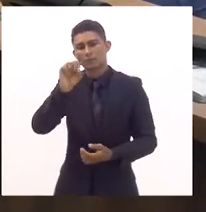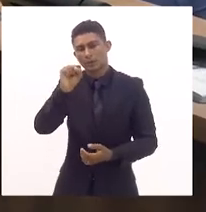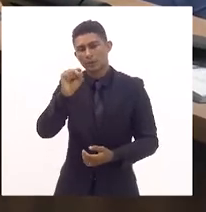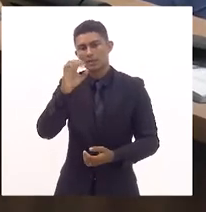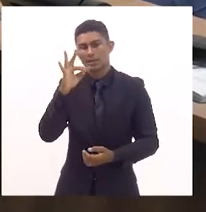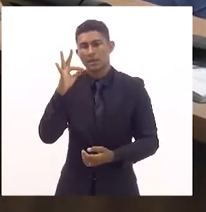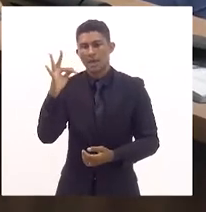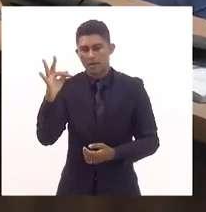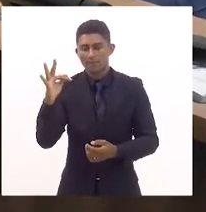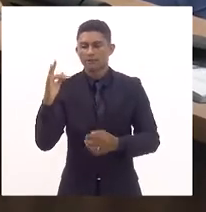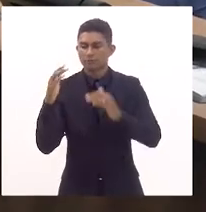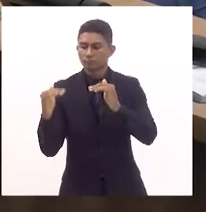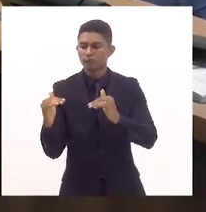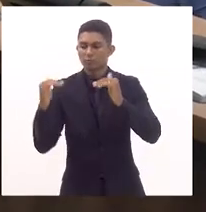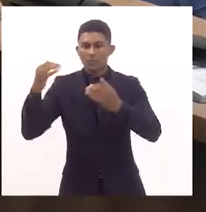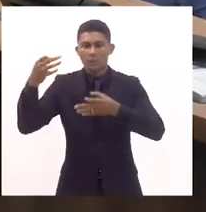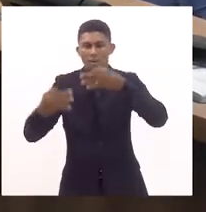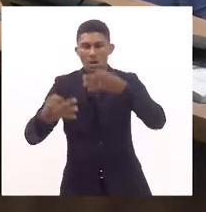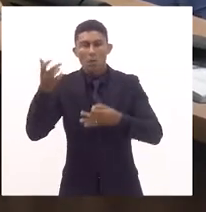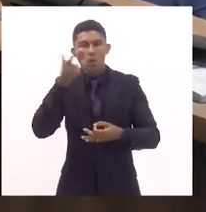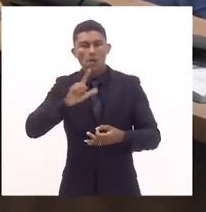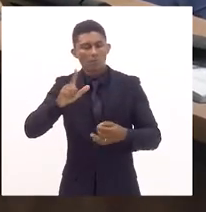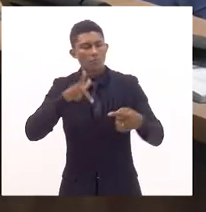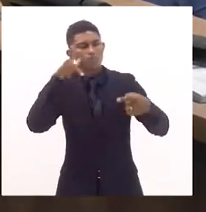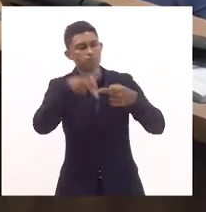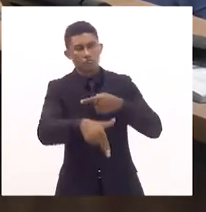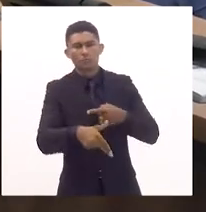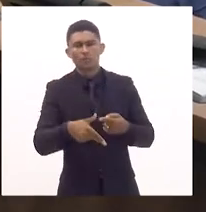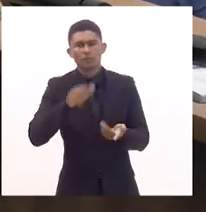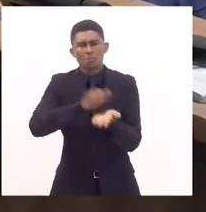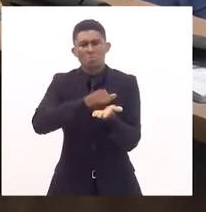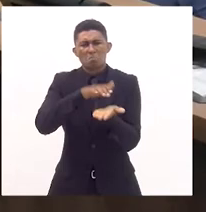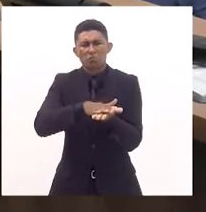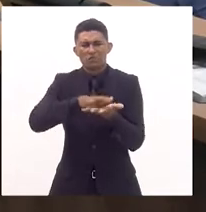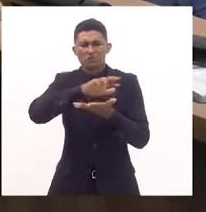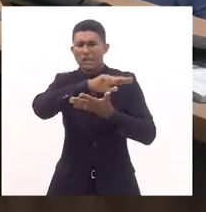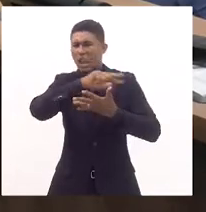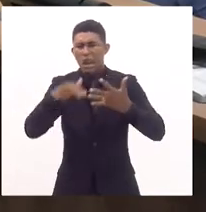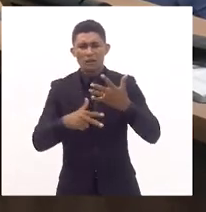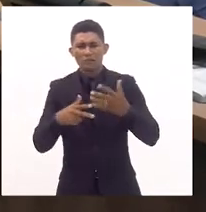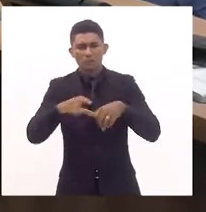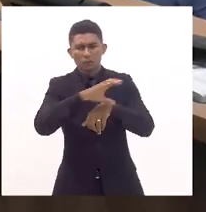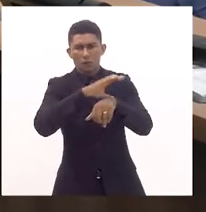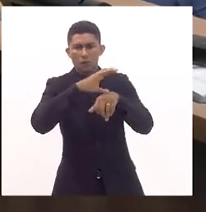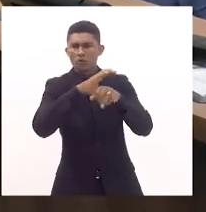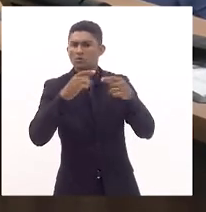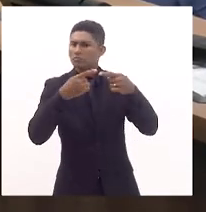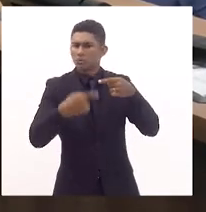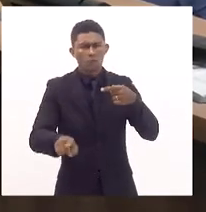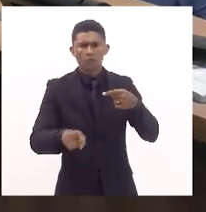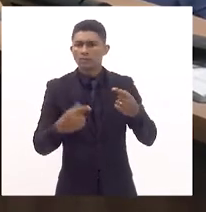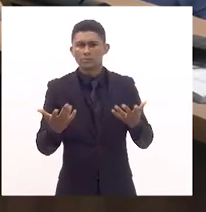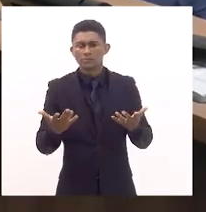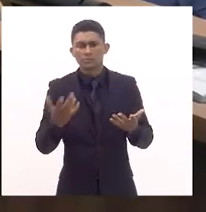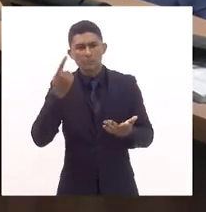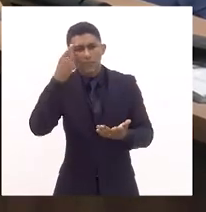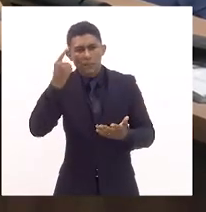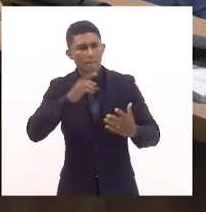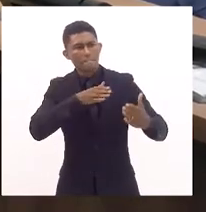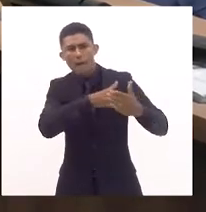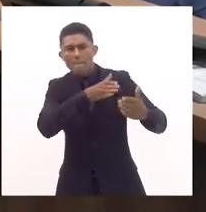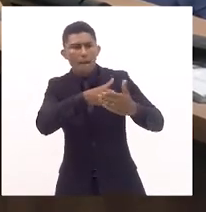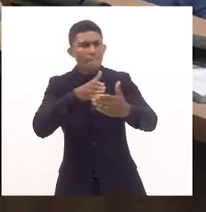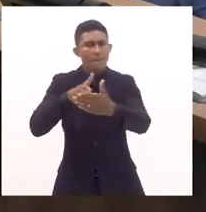STF aquelas multas totalmente inconstitucionais que criam uma cláusula de